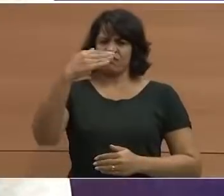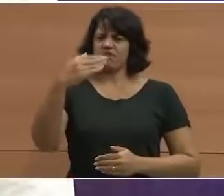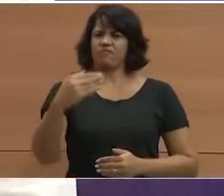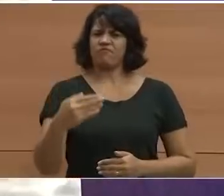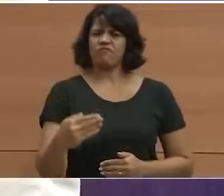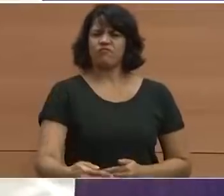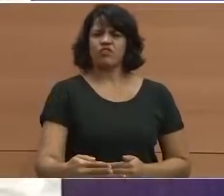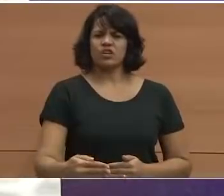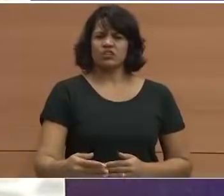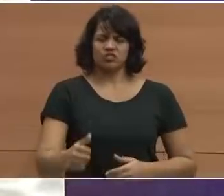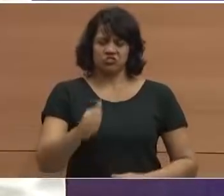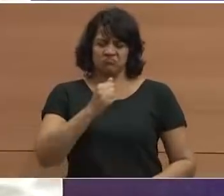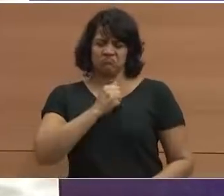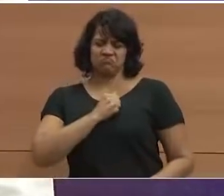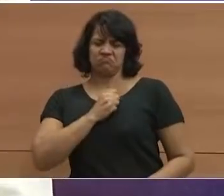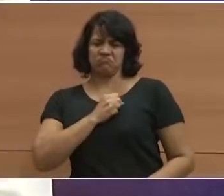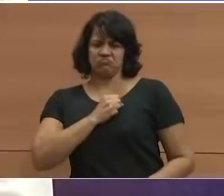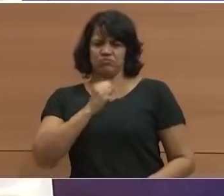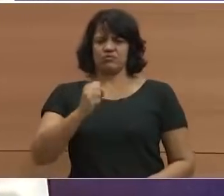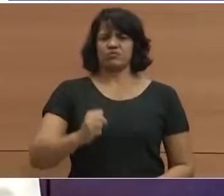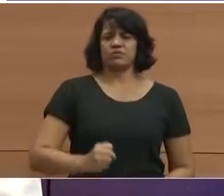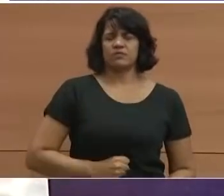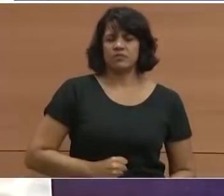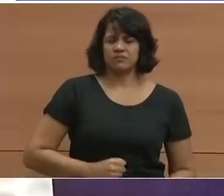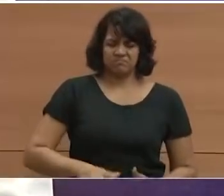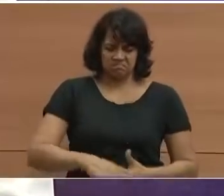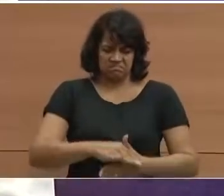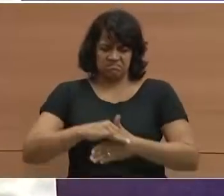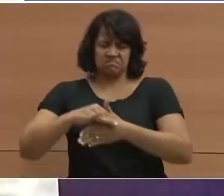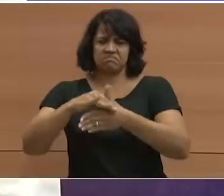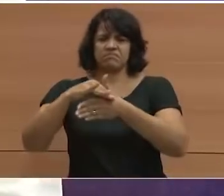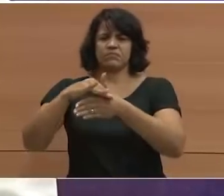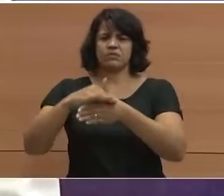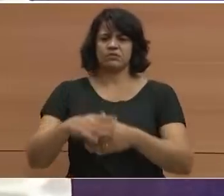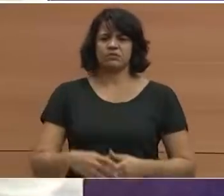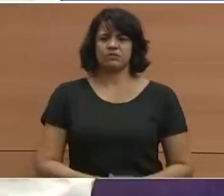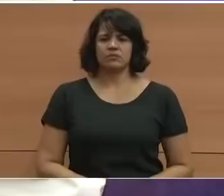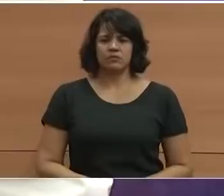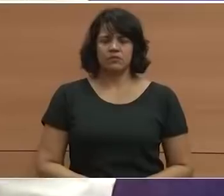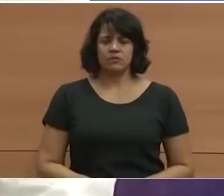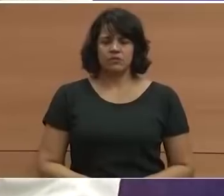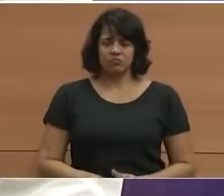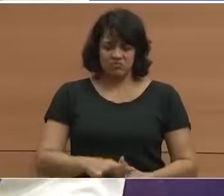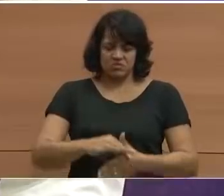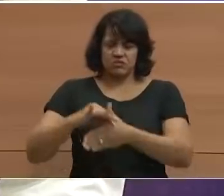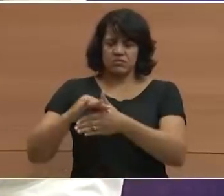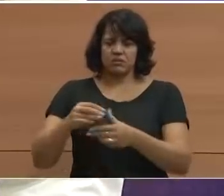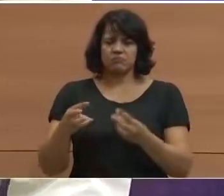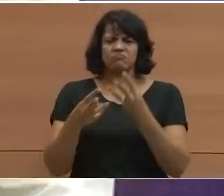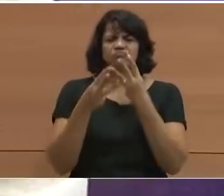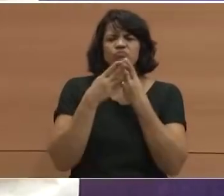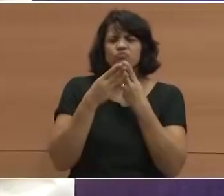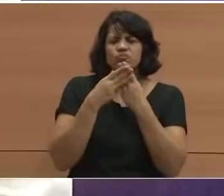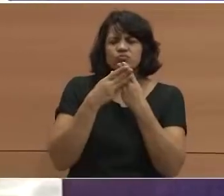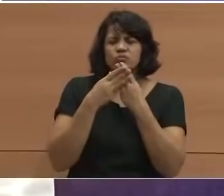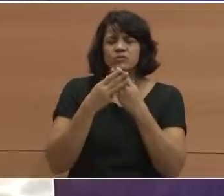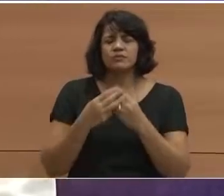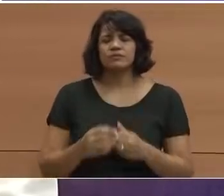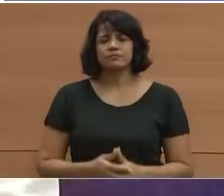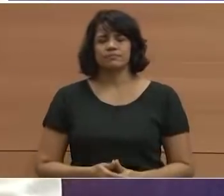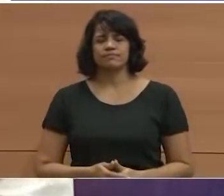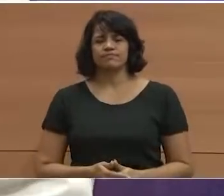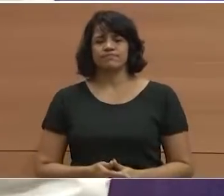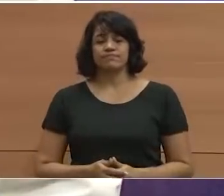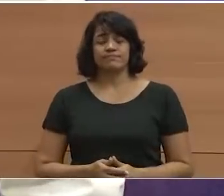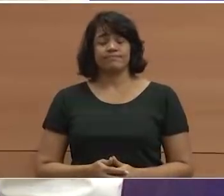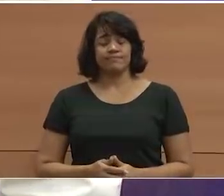para os sacerdotes, estava falando para a liderança dos judeus, e isso tem consequências,